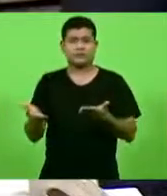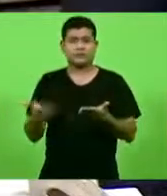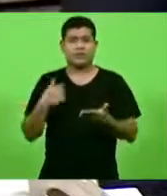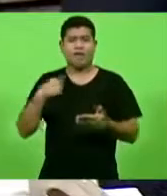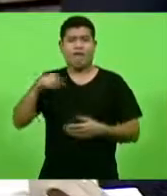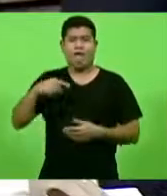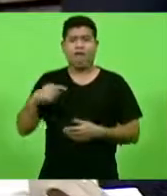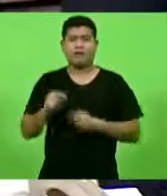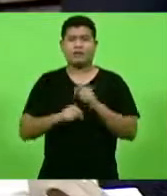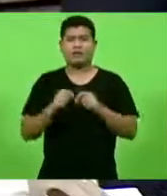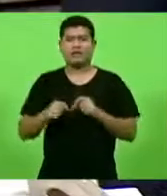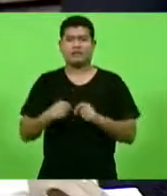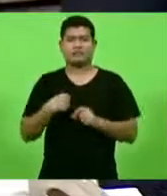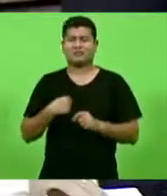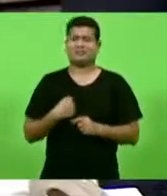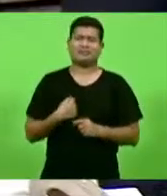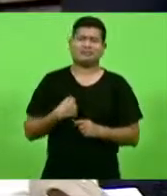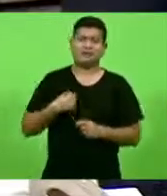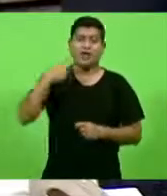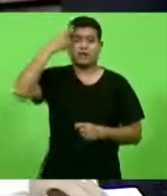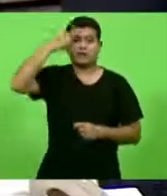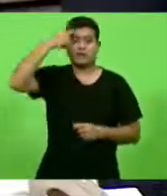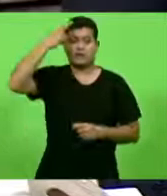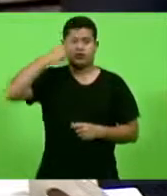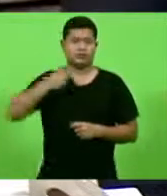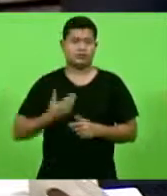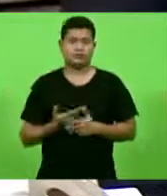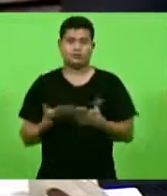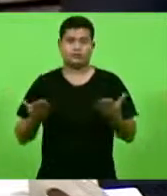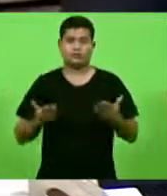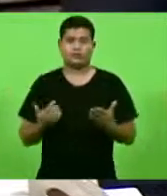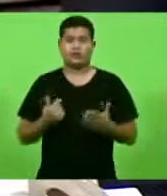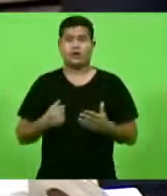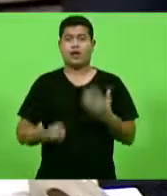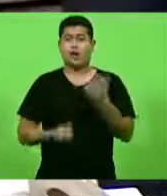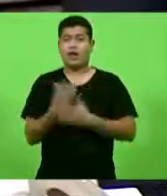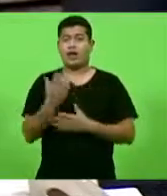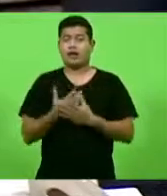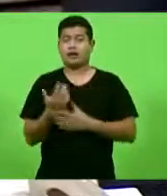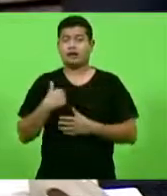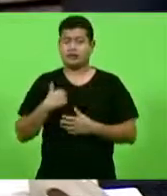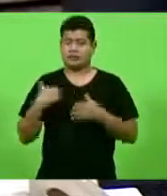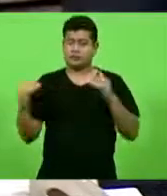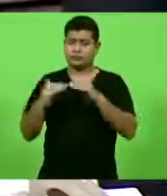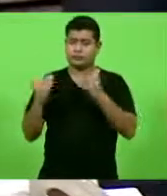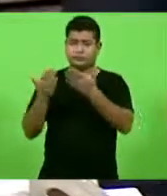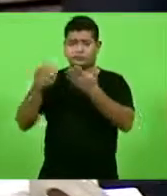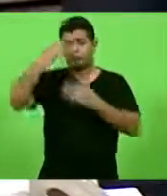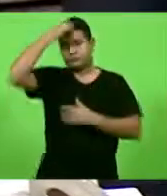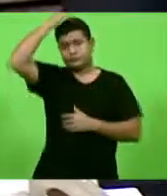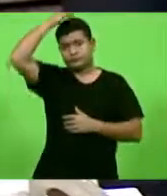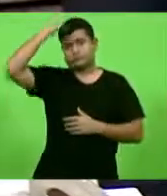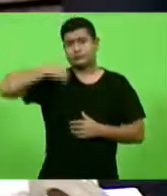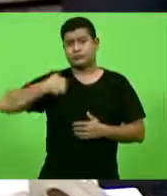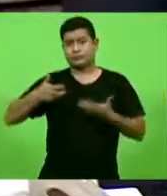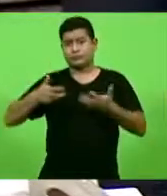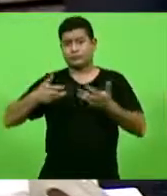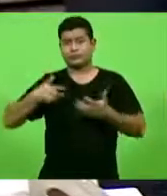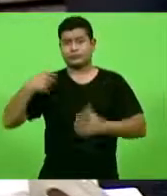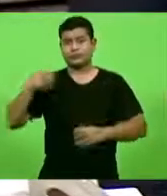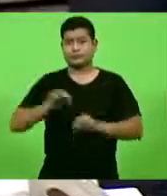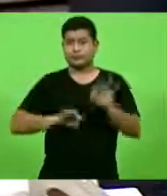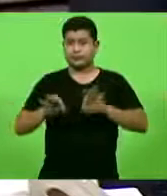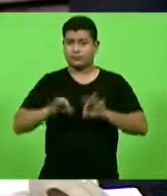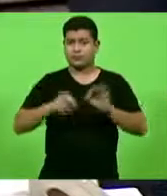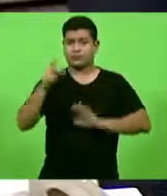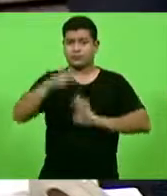nós vamos solucionar a sociedade criando cada vez mais matérias. Eu concordo com o deputado Mocelin. Eu quero agora criar um projeto de lei para